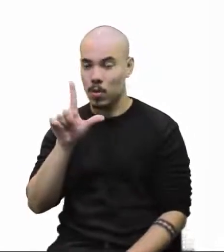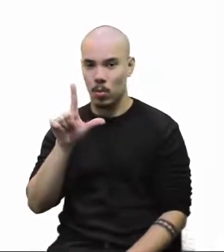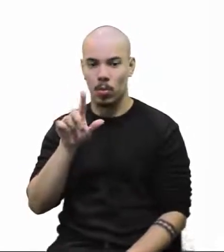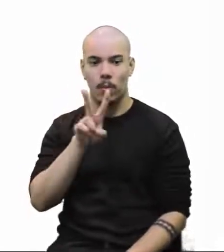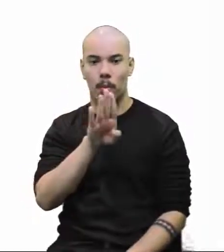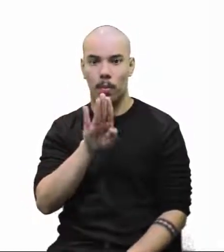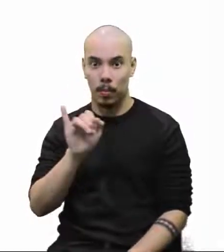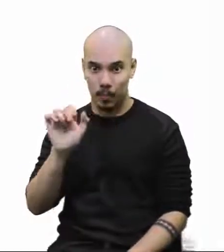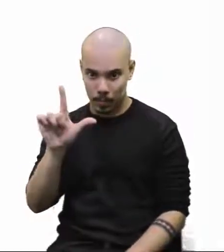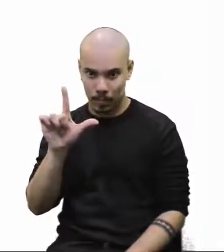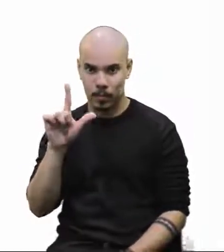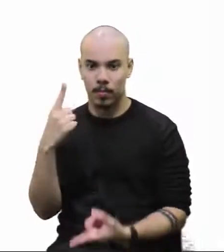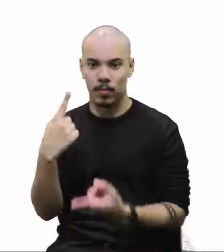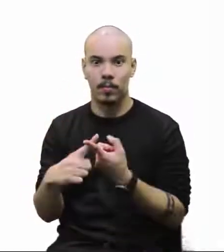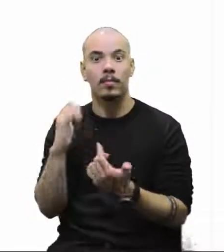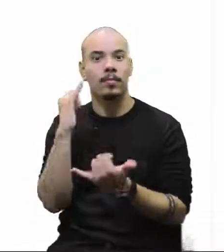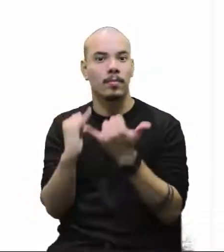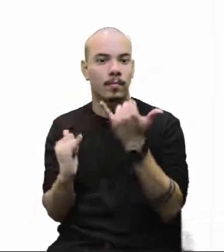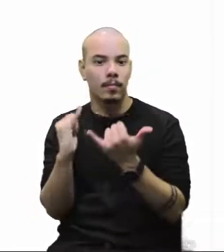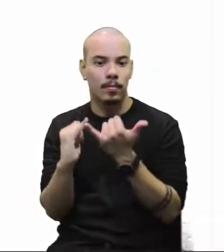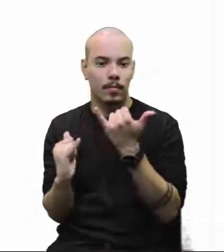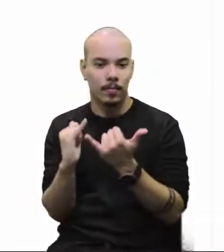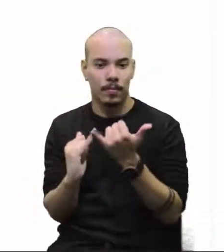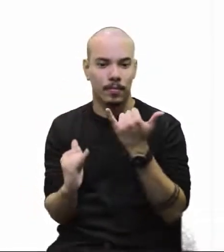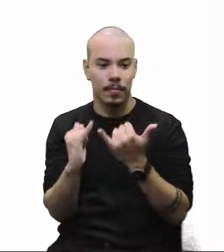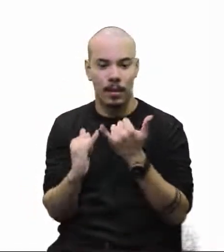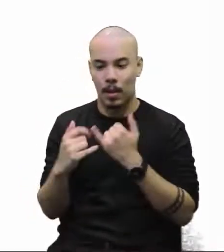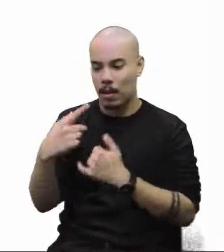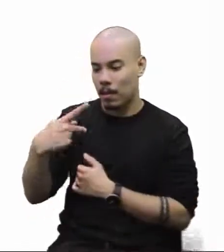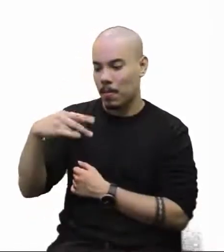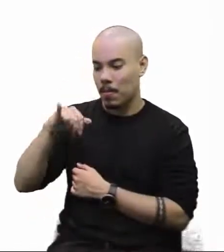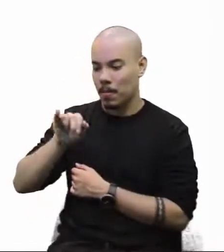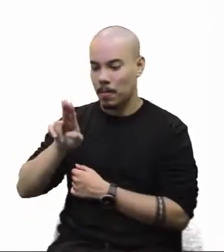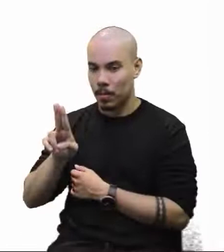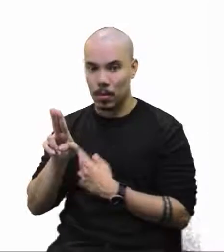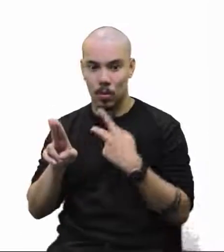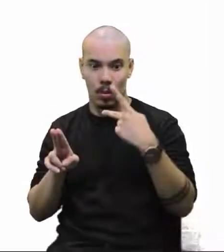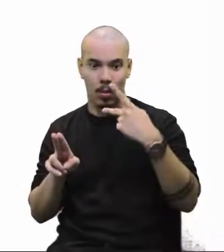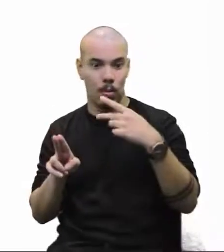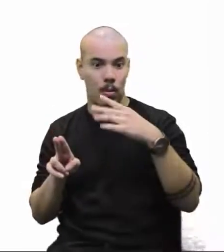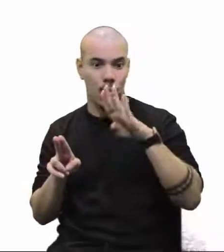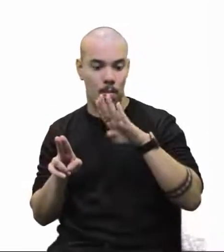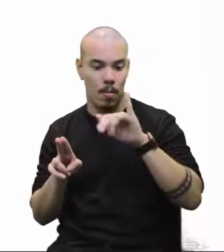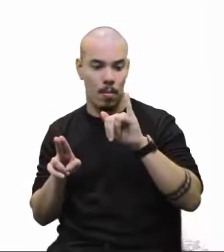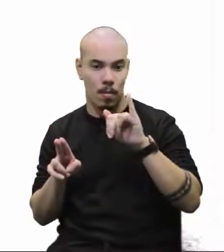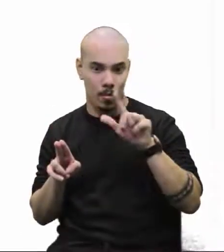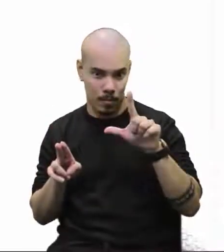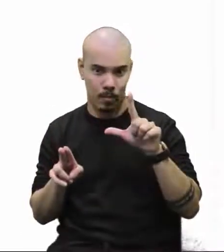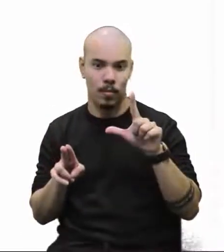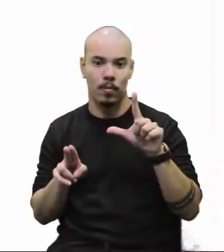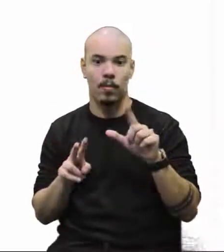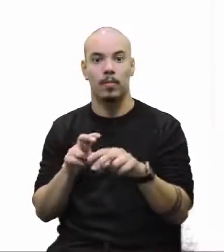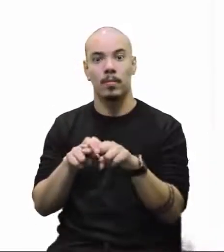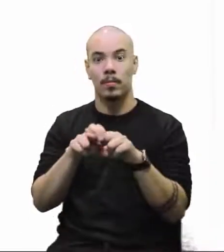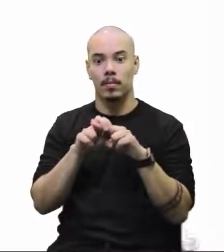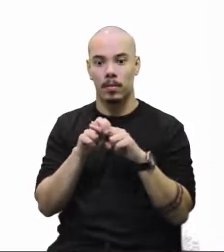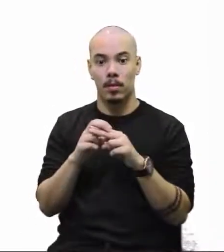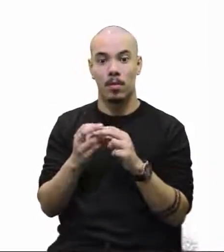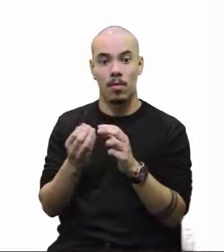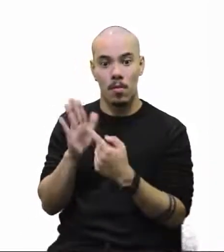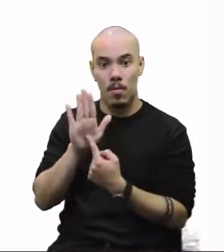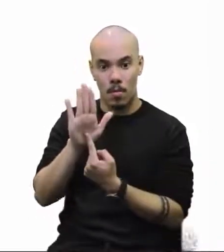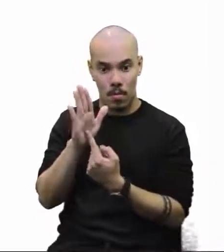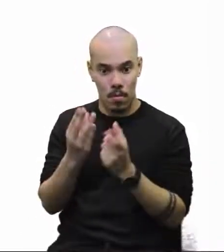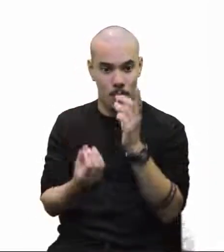com L, apesar do som ser muito parecido. Coisas da nossa língua portuguesa. Só vou retirar aqui mostrando de onde que saiu,